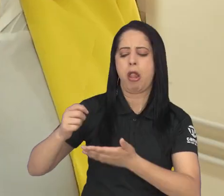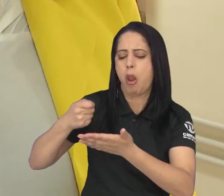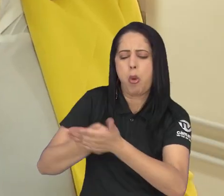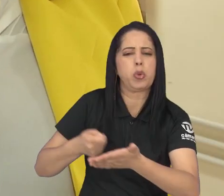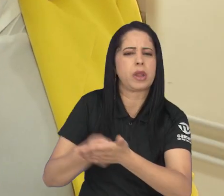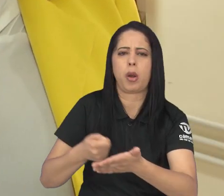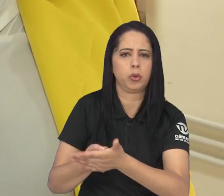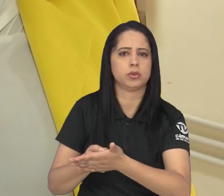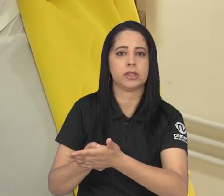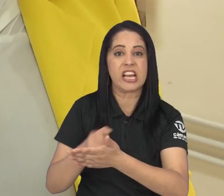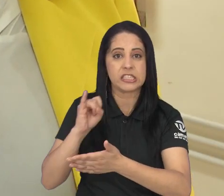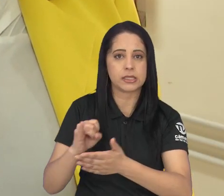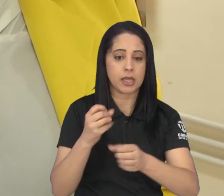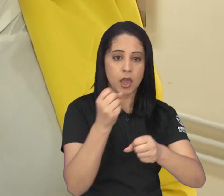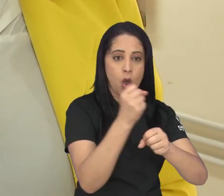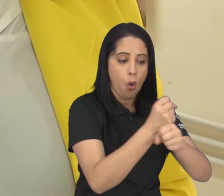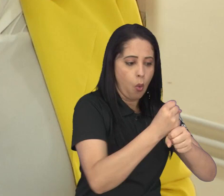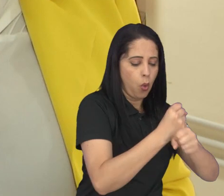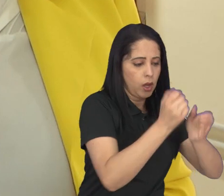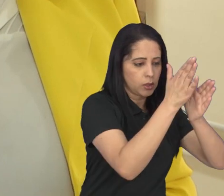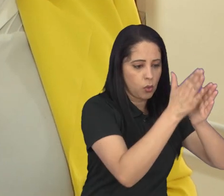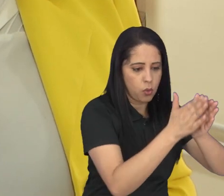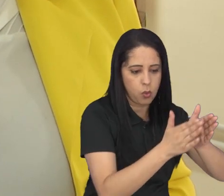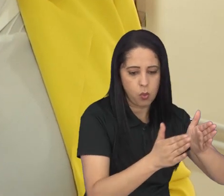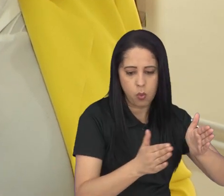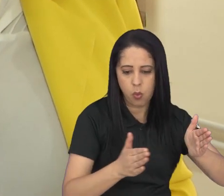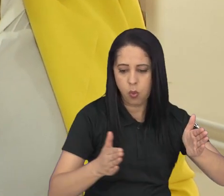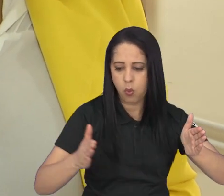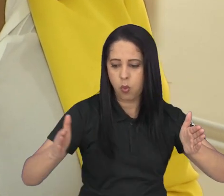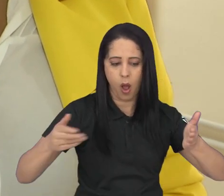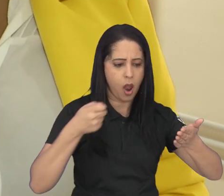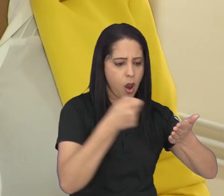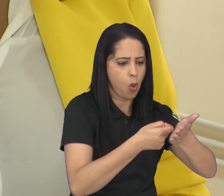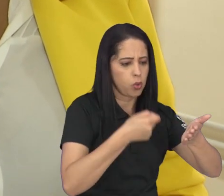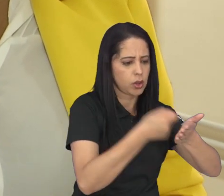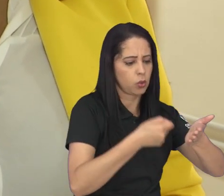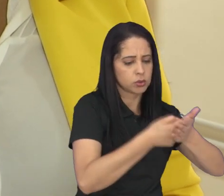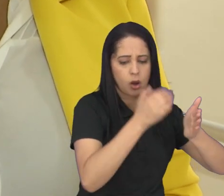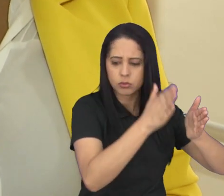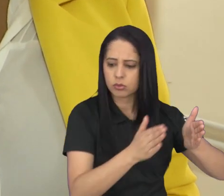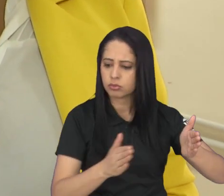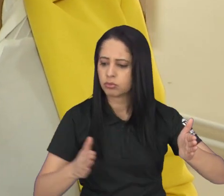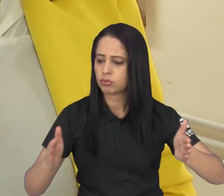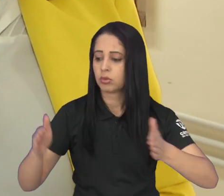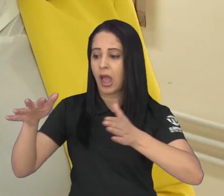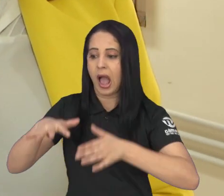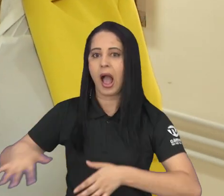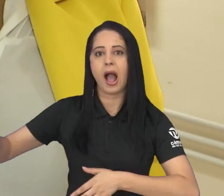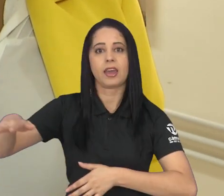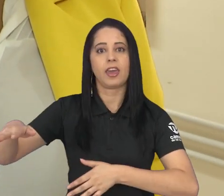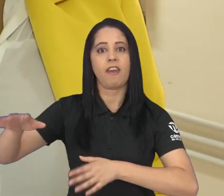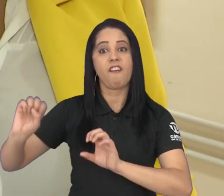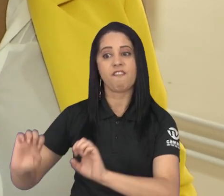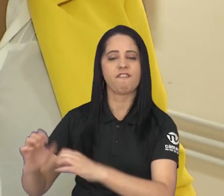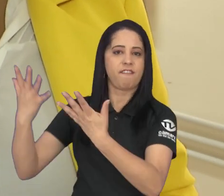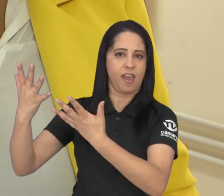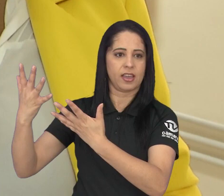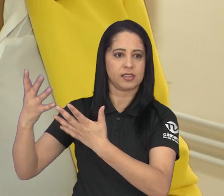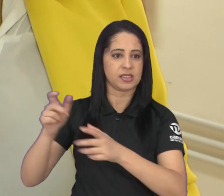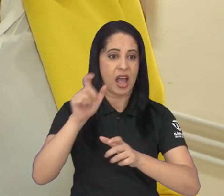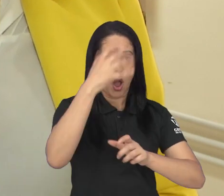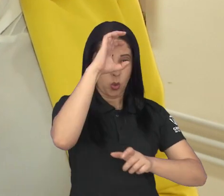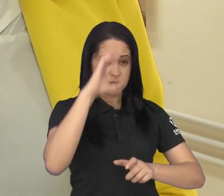trabalhando ao longo do ano toda essa pauta cada serviço cada gestor cada pessoa cada